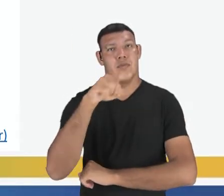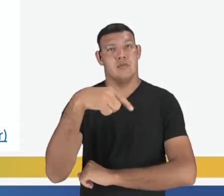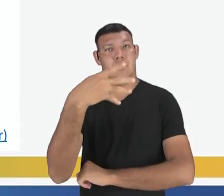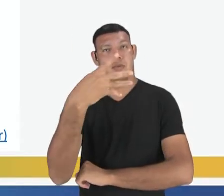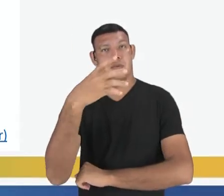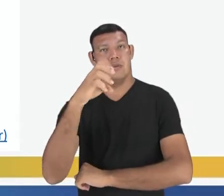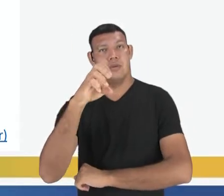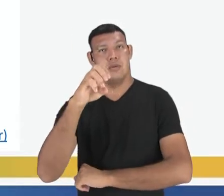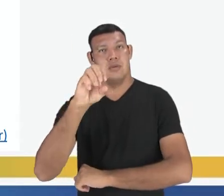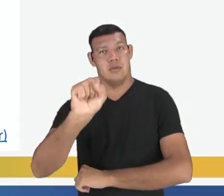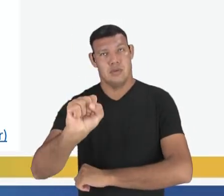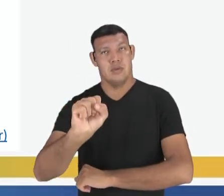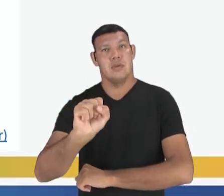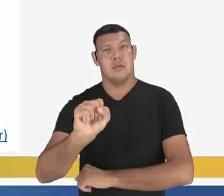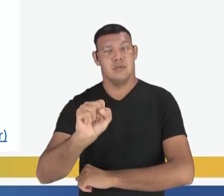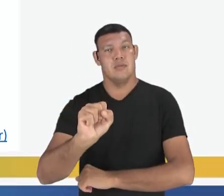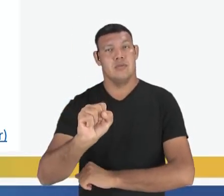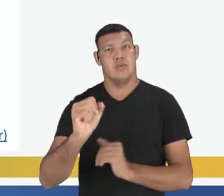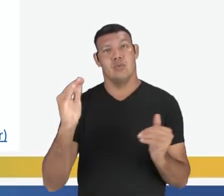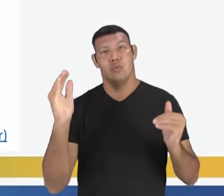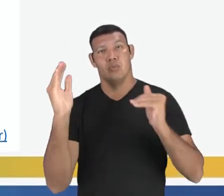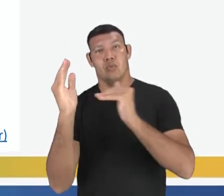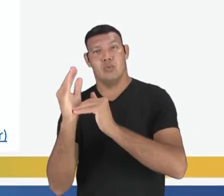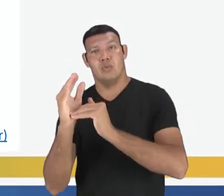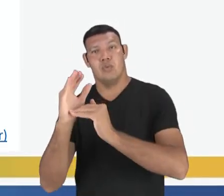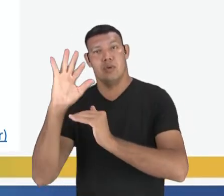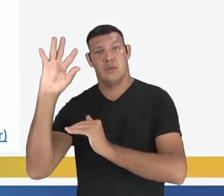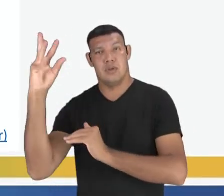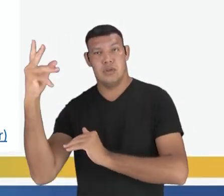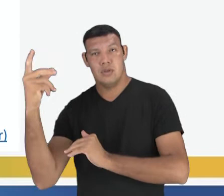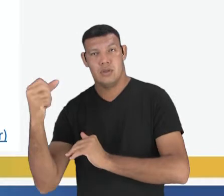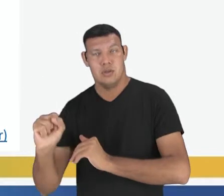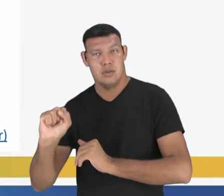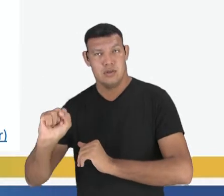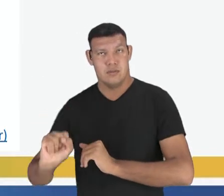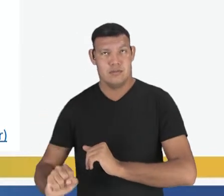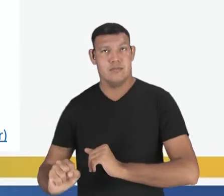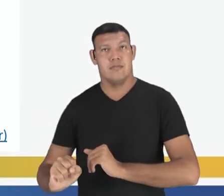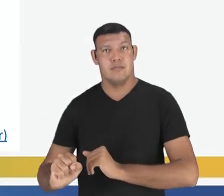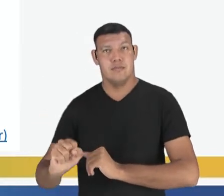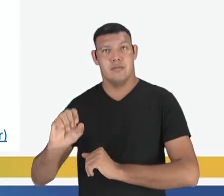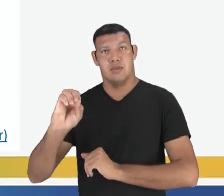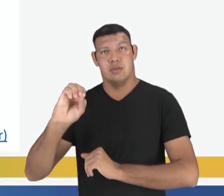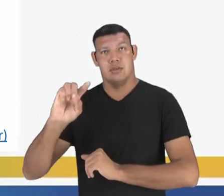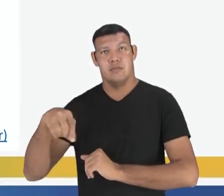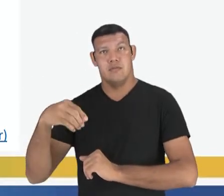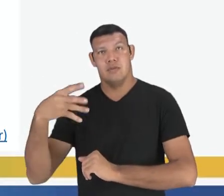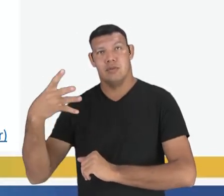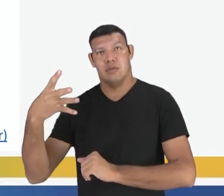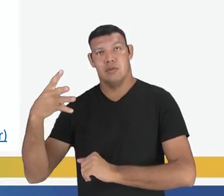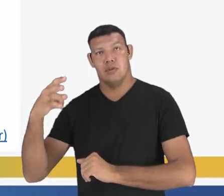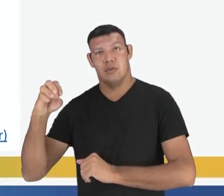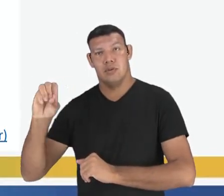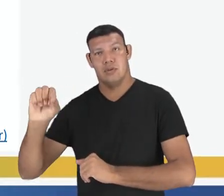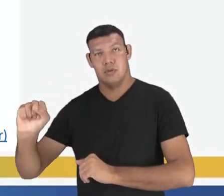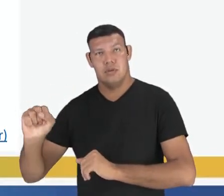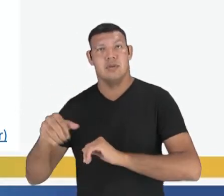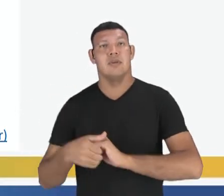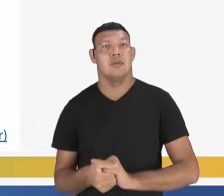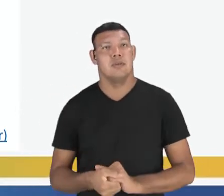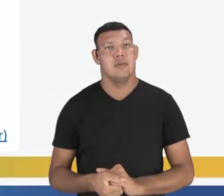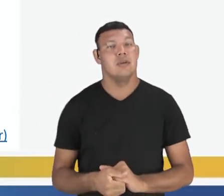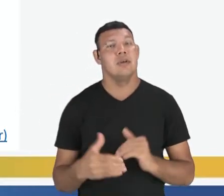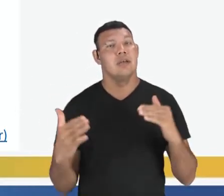na África do Sul com 0,40. Lembrando que isso foi progredindo até chegar à meta inicial de